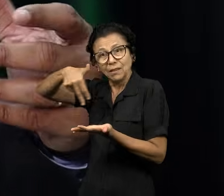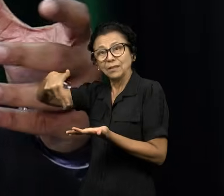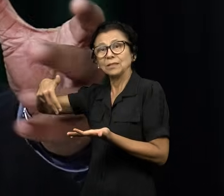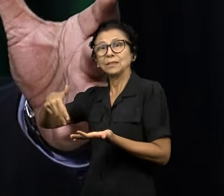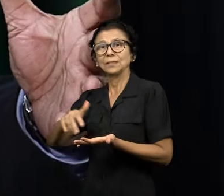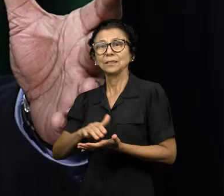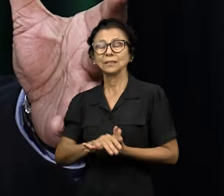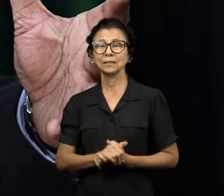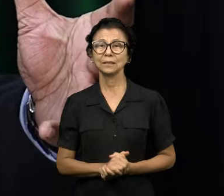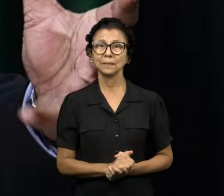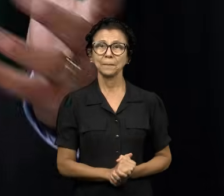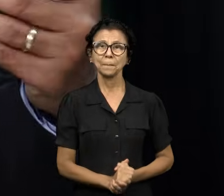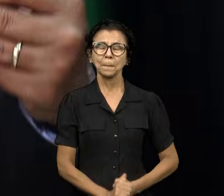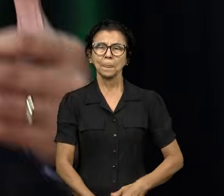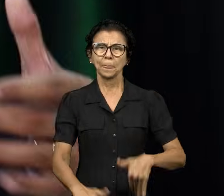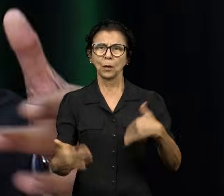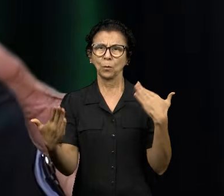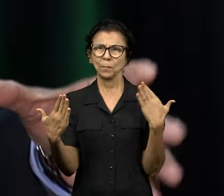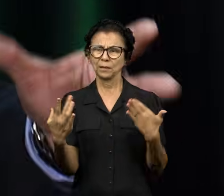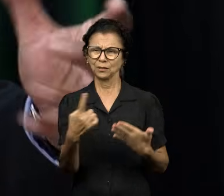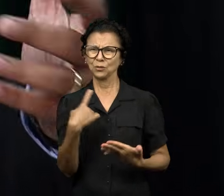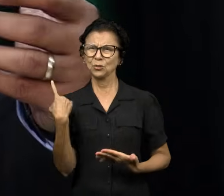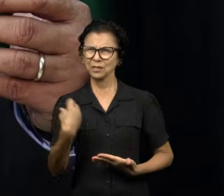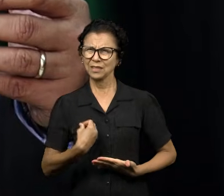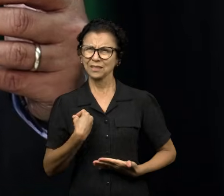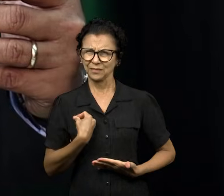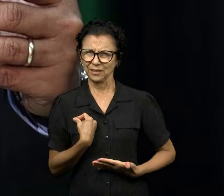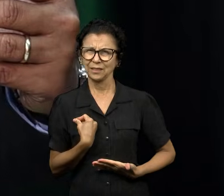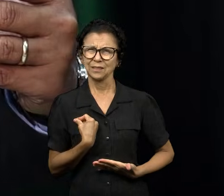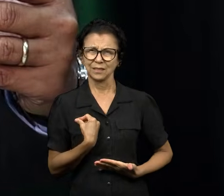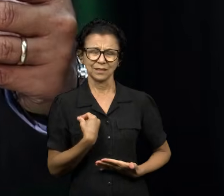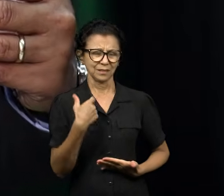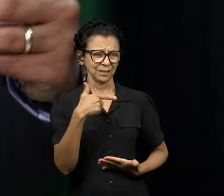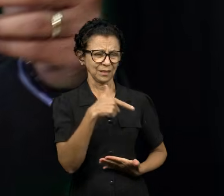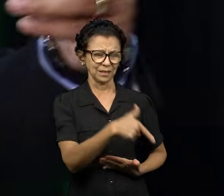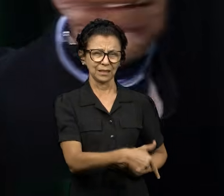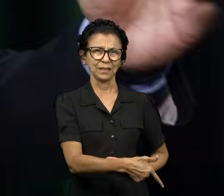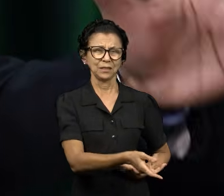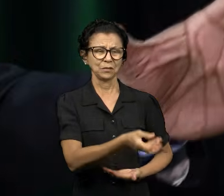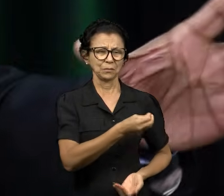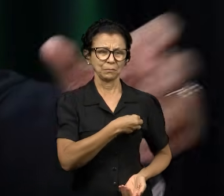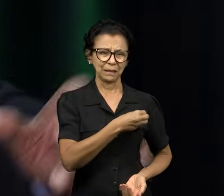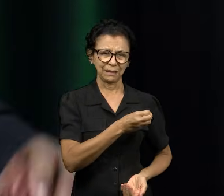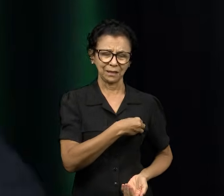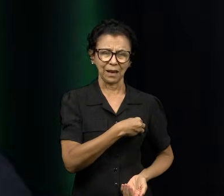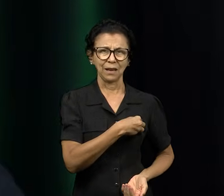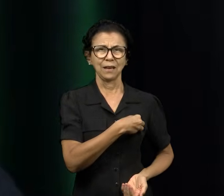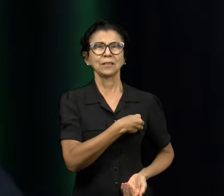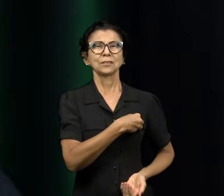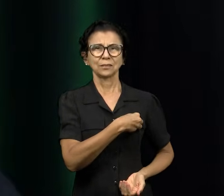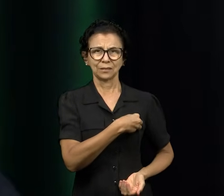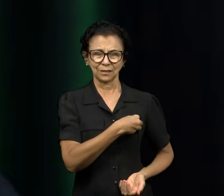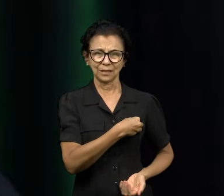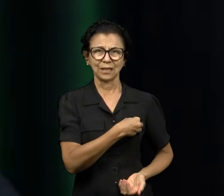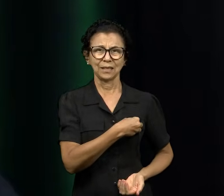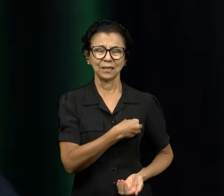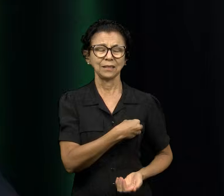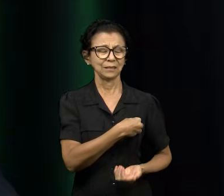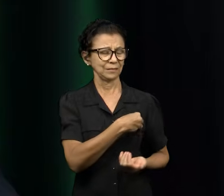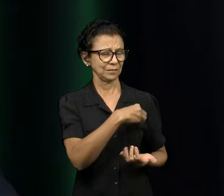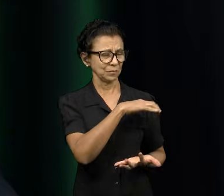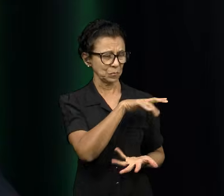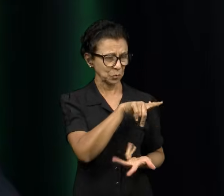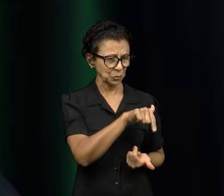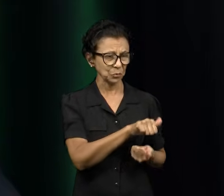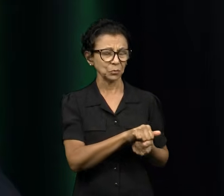com aquilo que ele traz do mundo, né? Mas o Senhor diz, tira a pedra antes, que às vezes